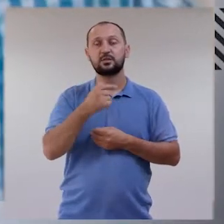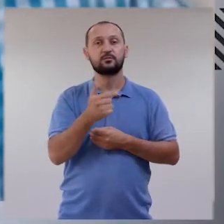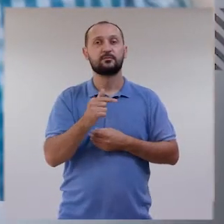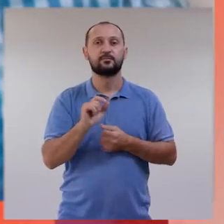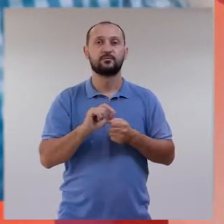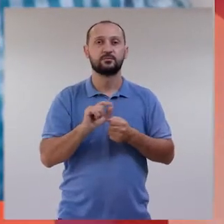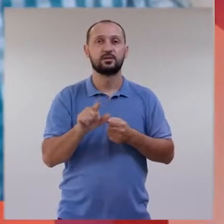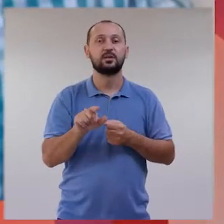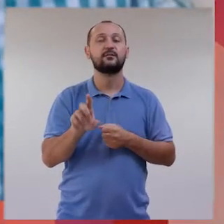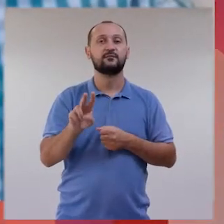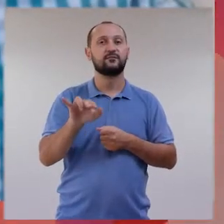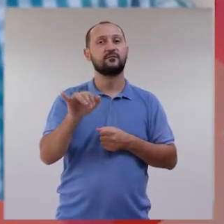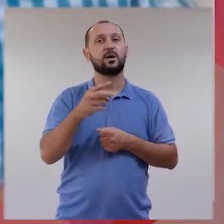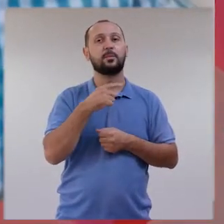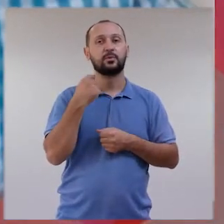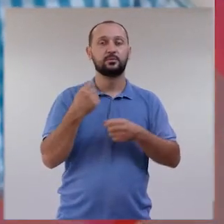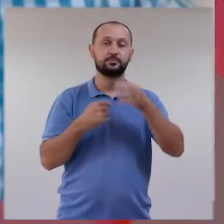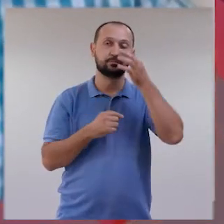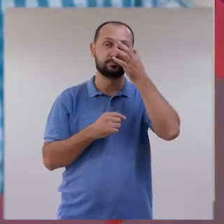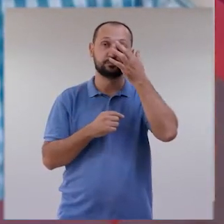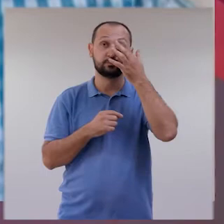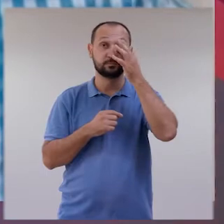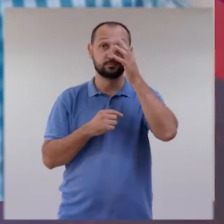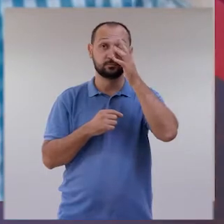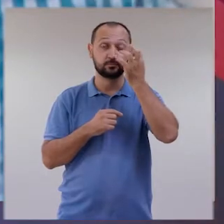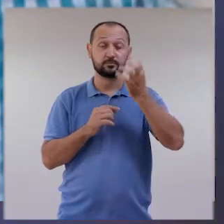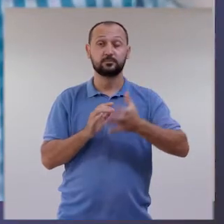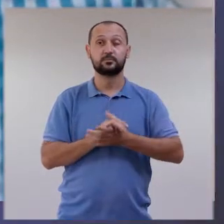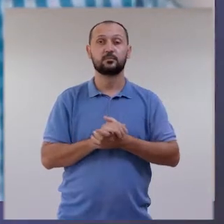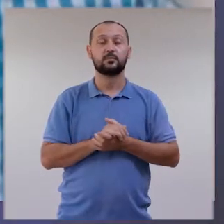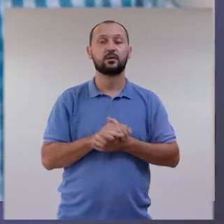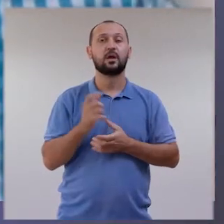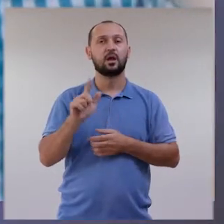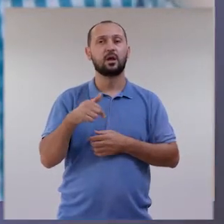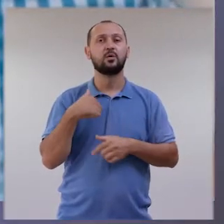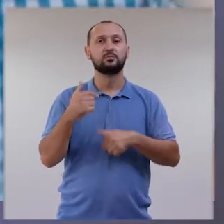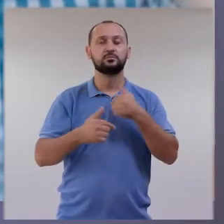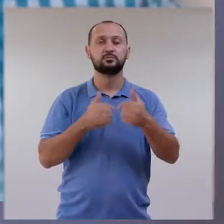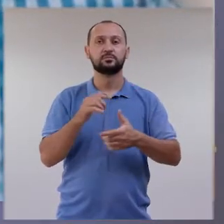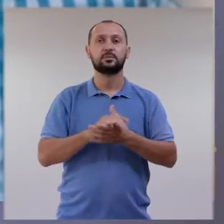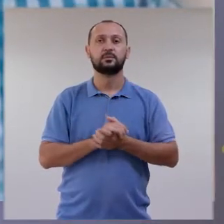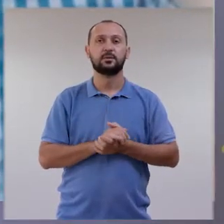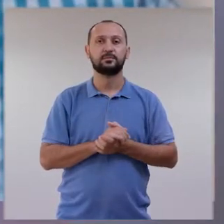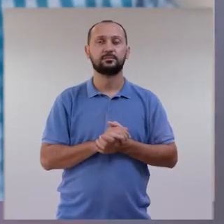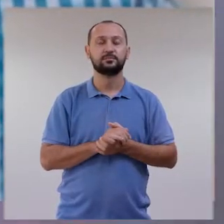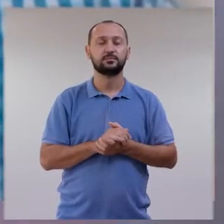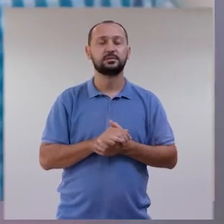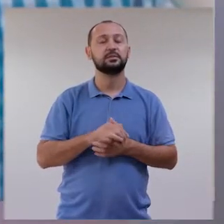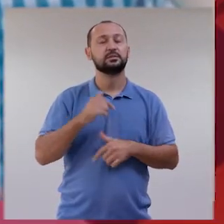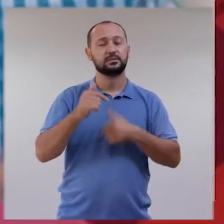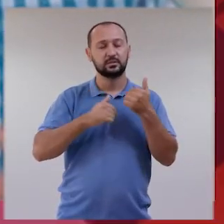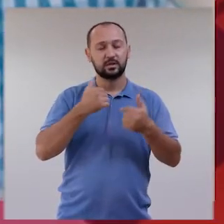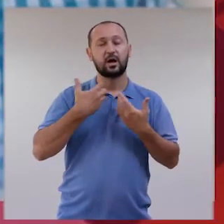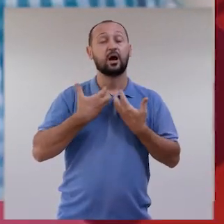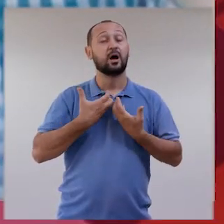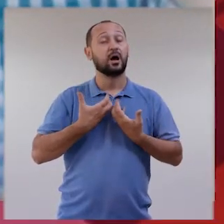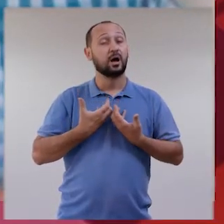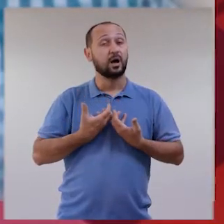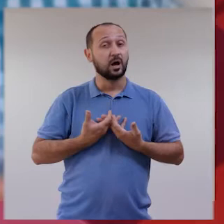que se ele não transplantar, ele vai morrer. Então, assim, é um trabalho bastante, assim,